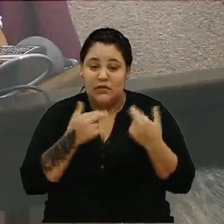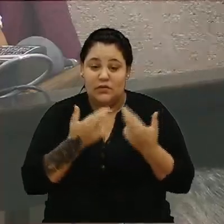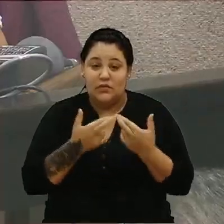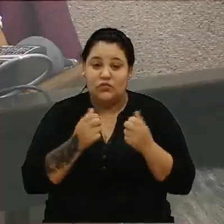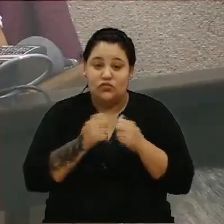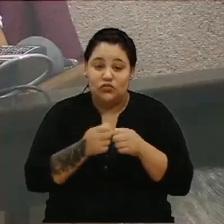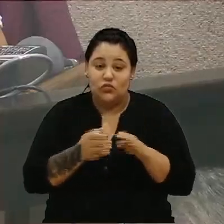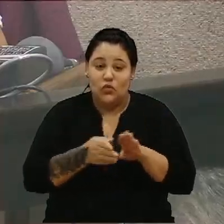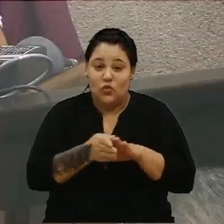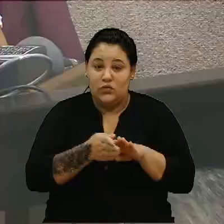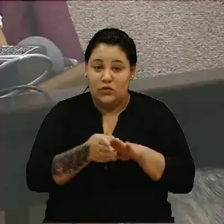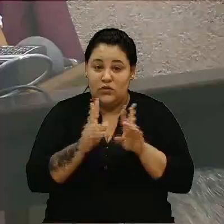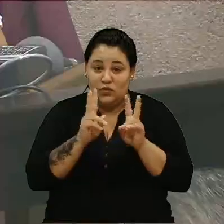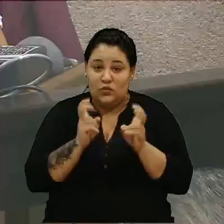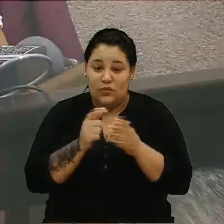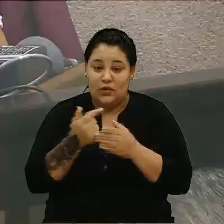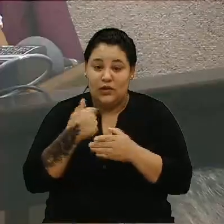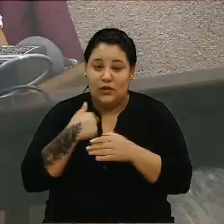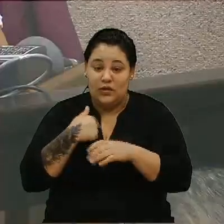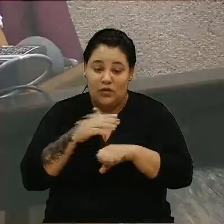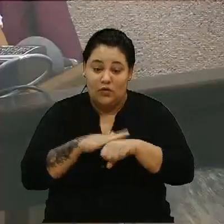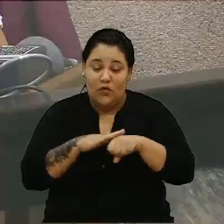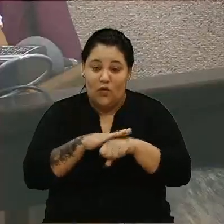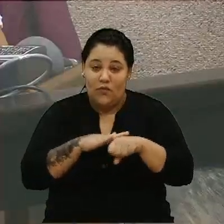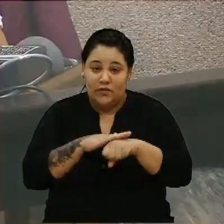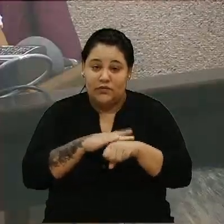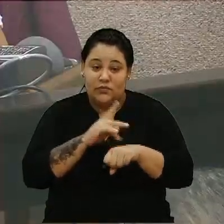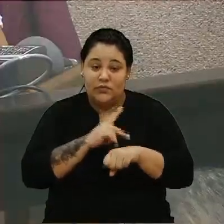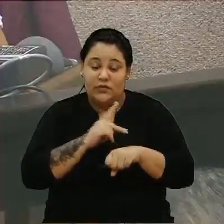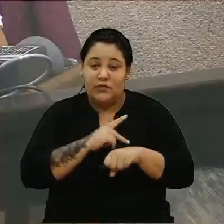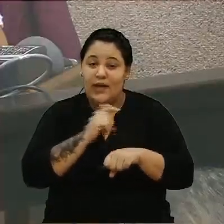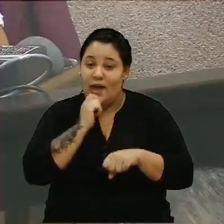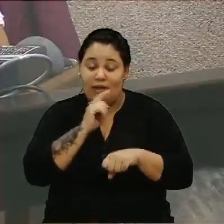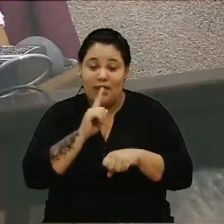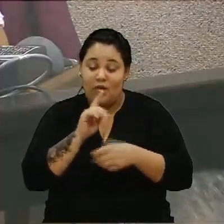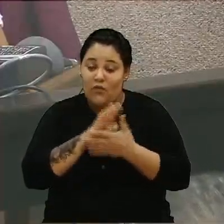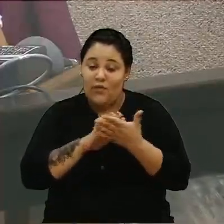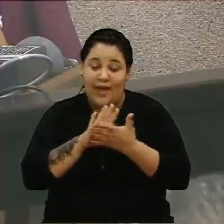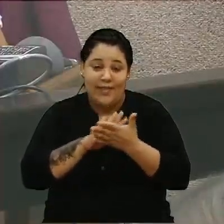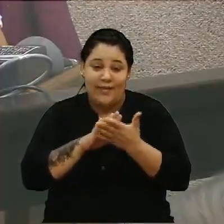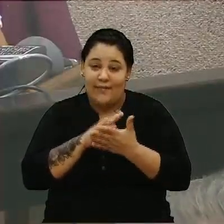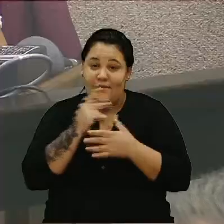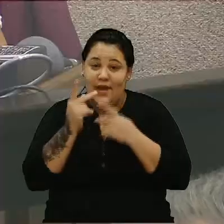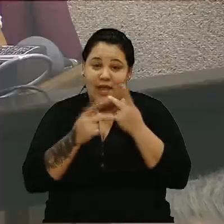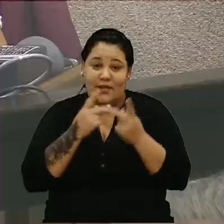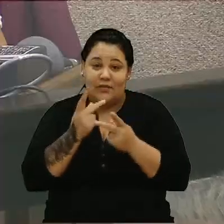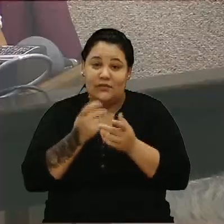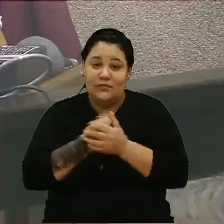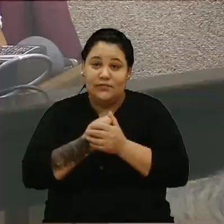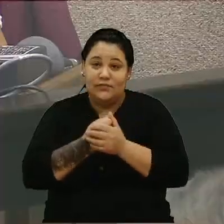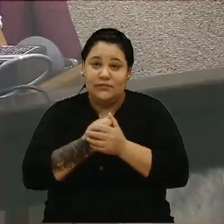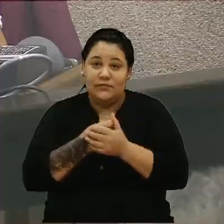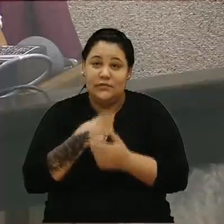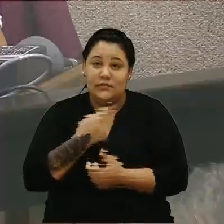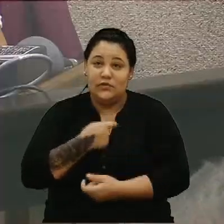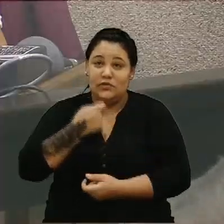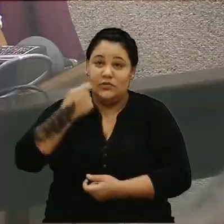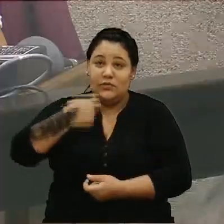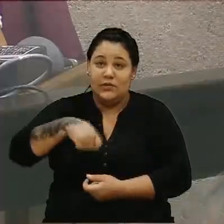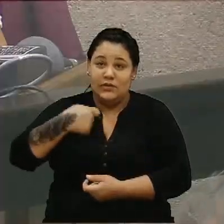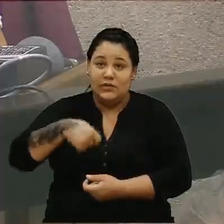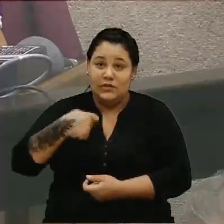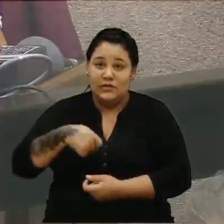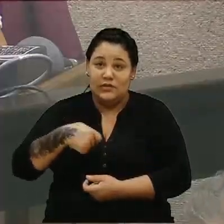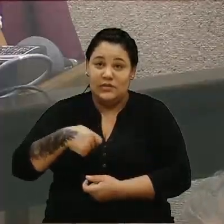sobre isso. E eu conversando com o presidente do Conselho, nada foi falado. Então a gente precisa de orientação, ou a gente vai ter que